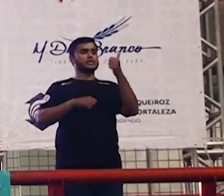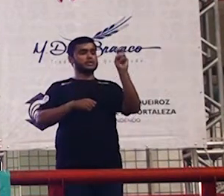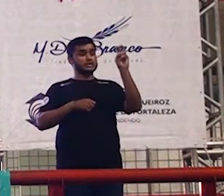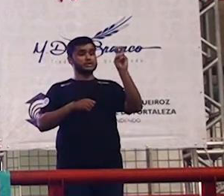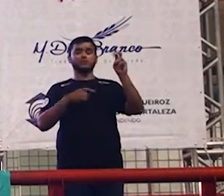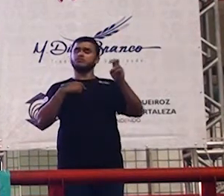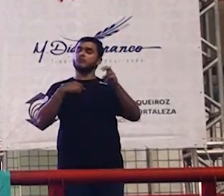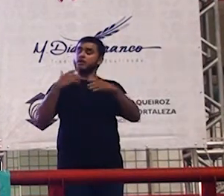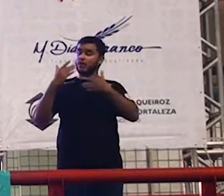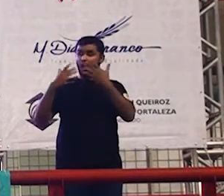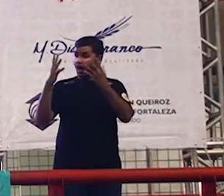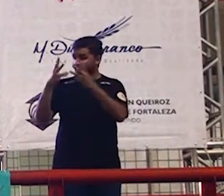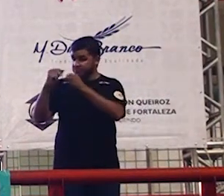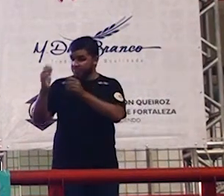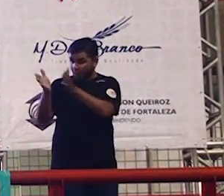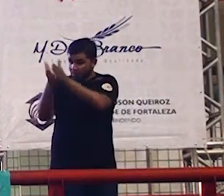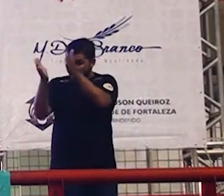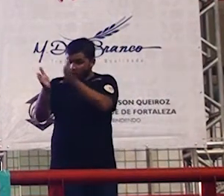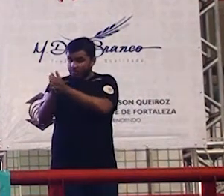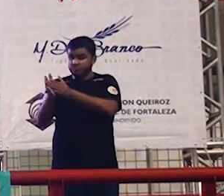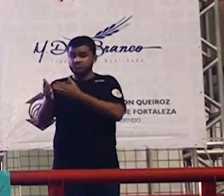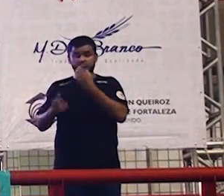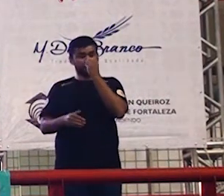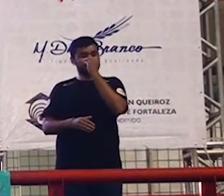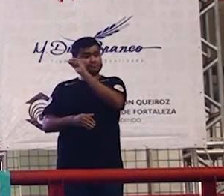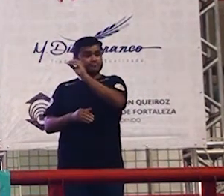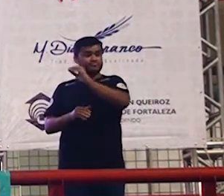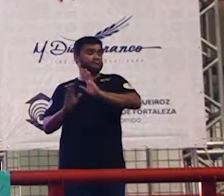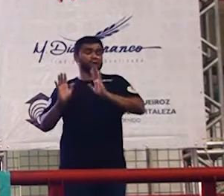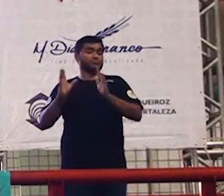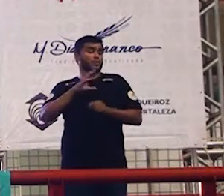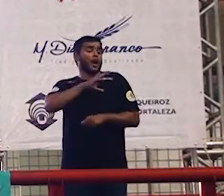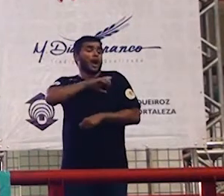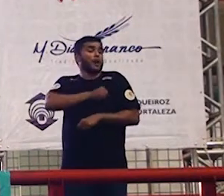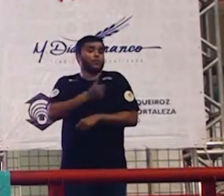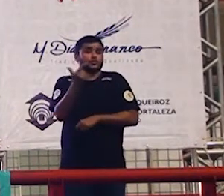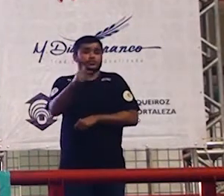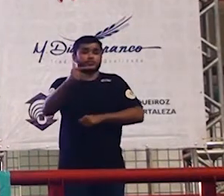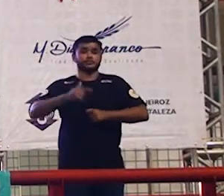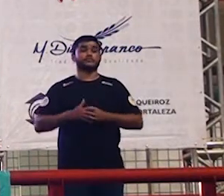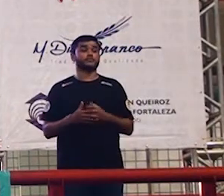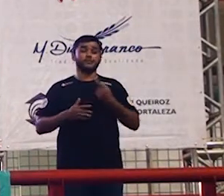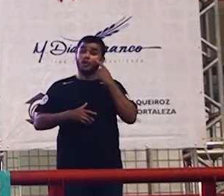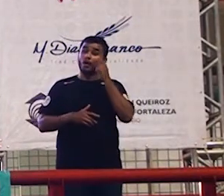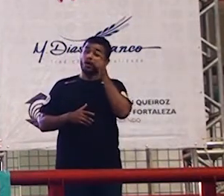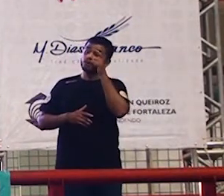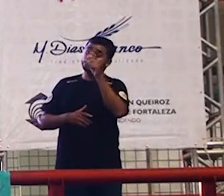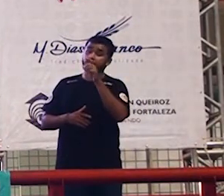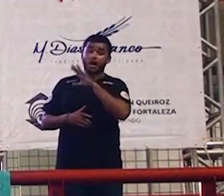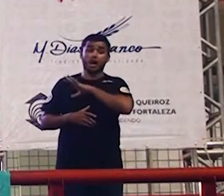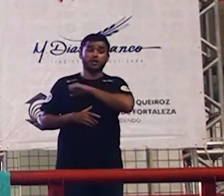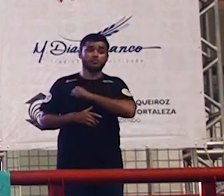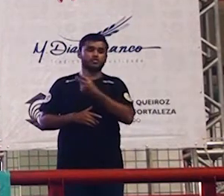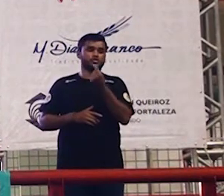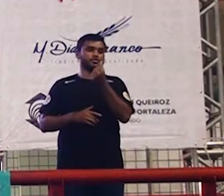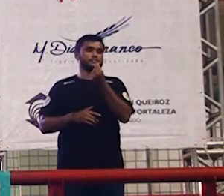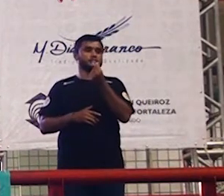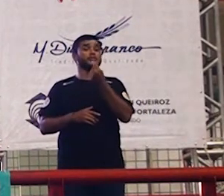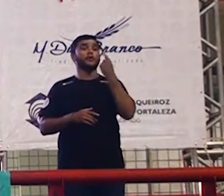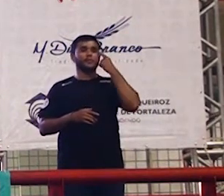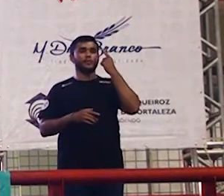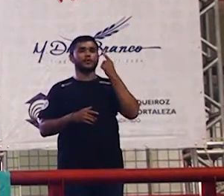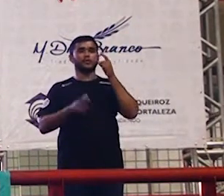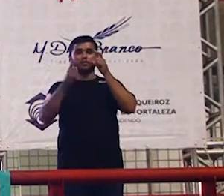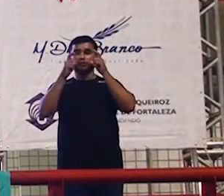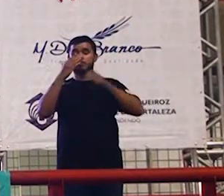Marcela só o amou enquanto durou o dinheiro, a Marcela o amava? Amava o dinheiro. Então na prática a Marcela era